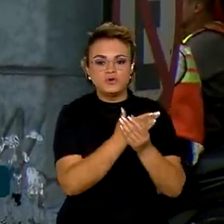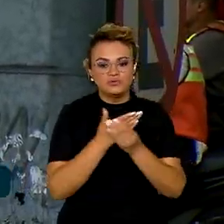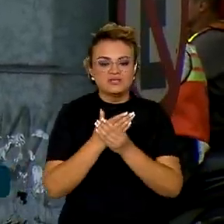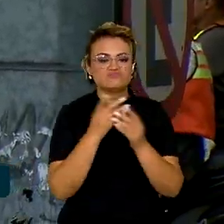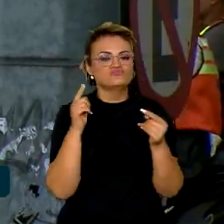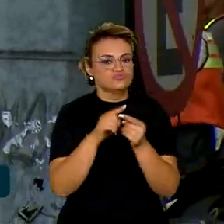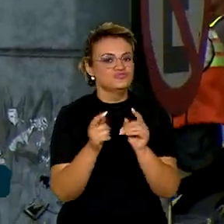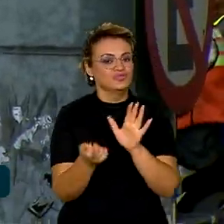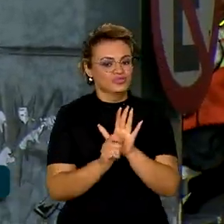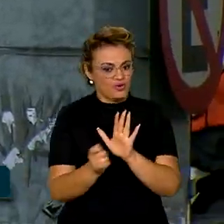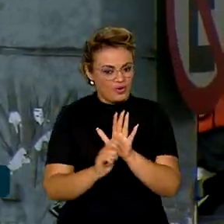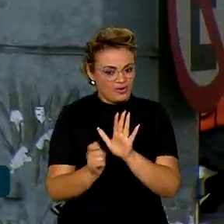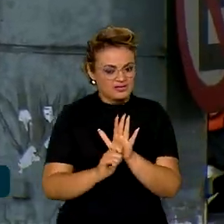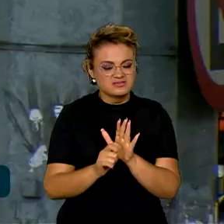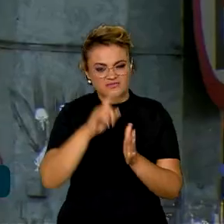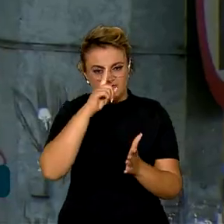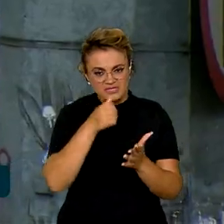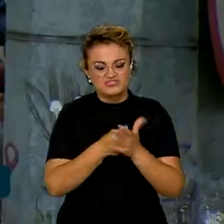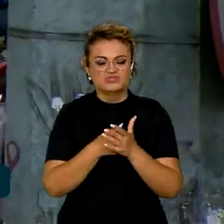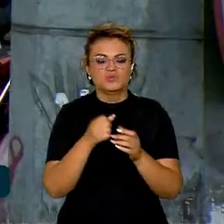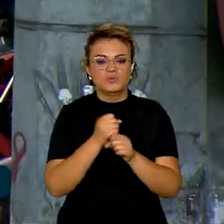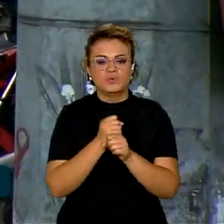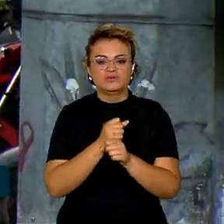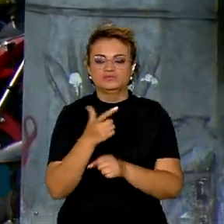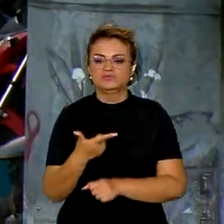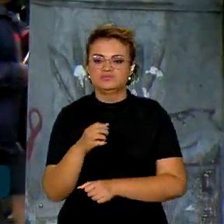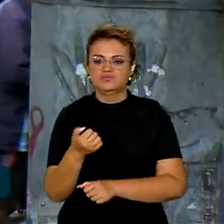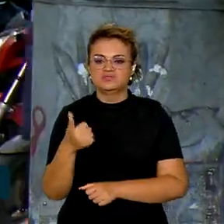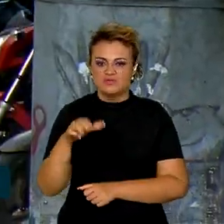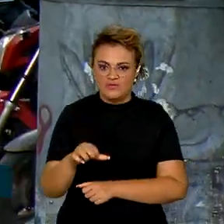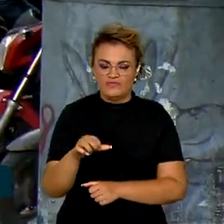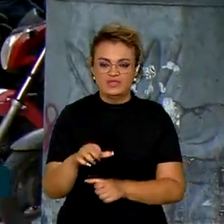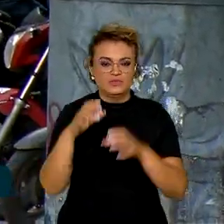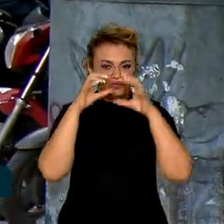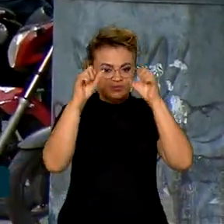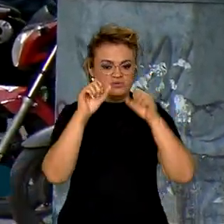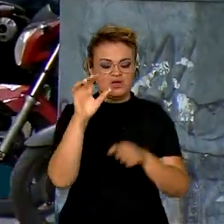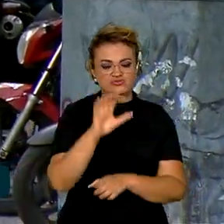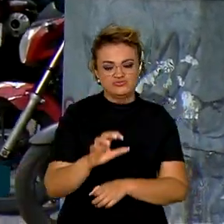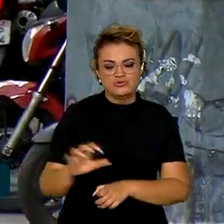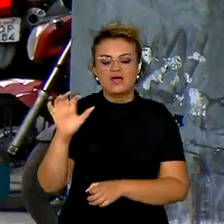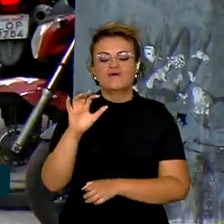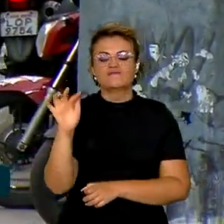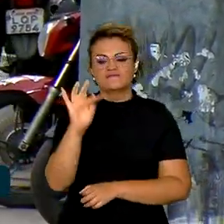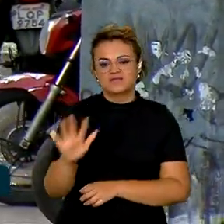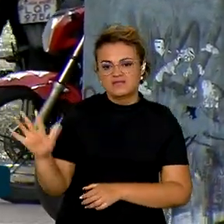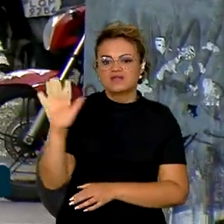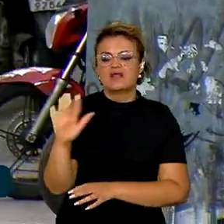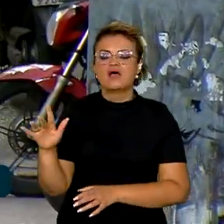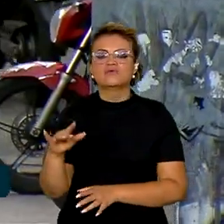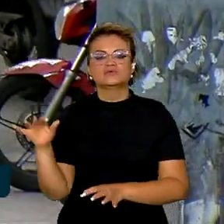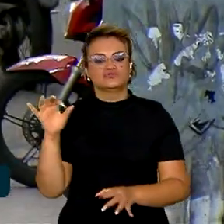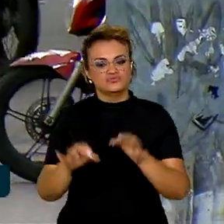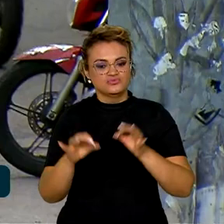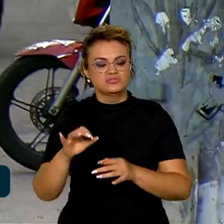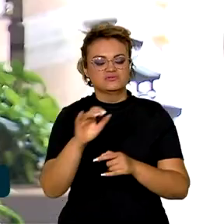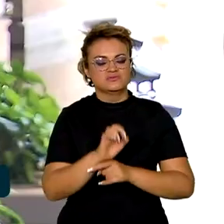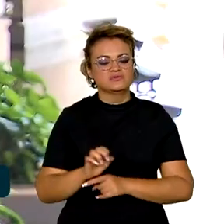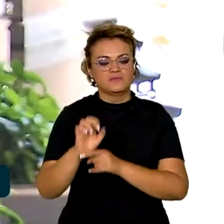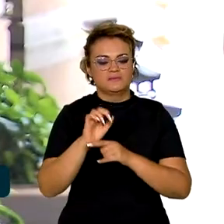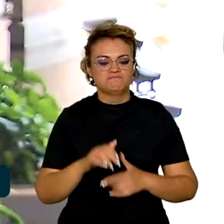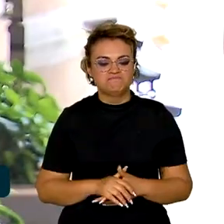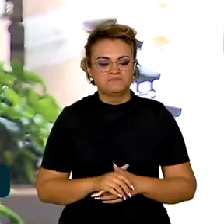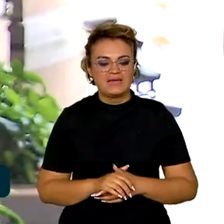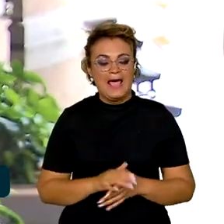de drogas sentenciados em 2019 nos tribunais regionais, federais e de justiça estaduais.